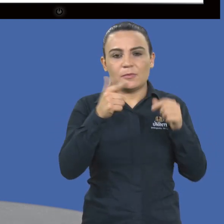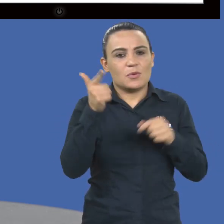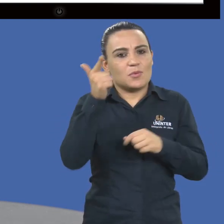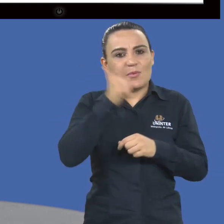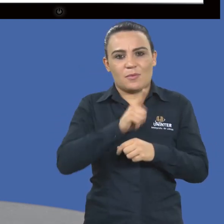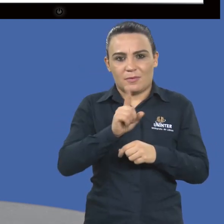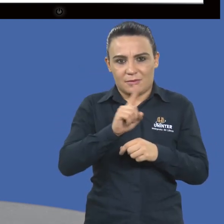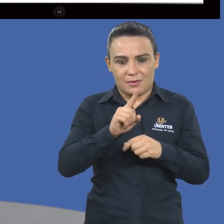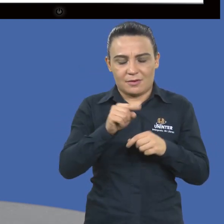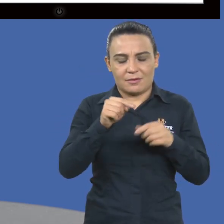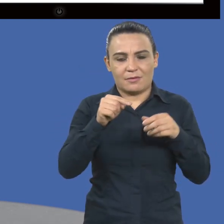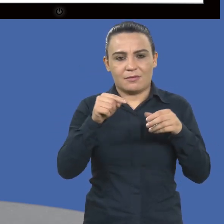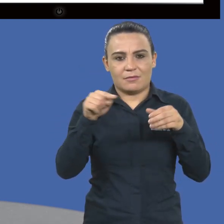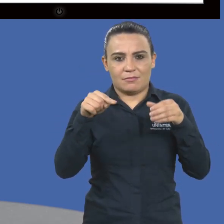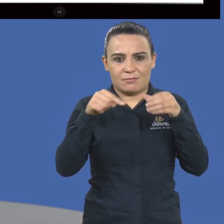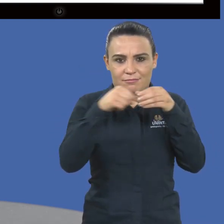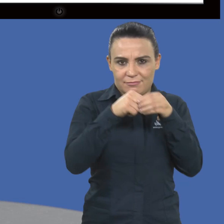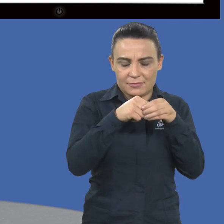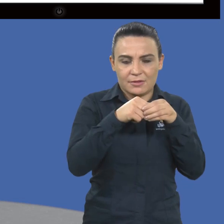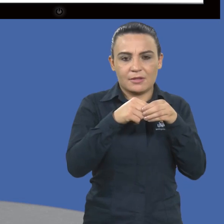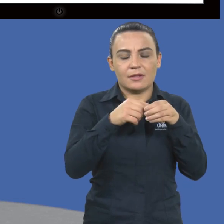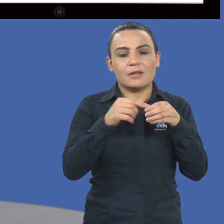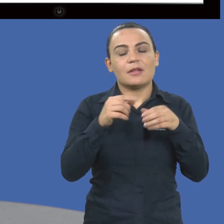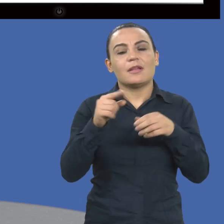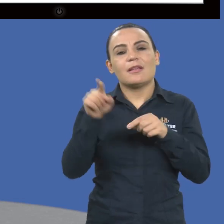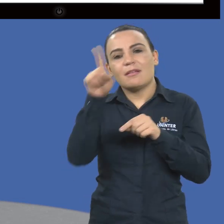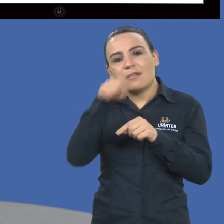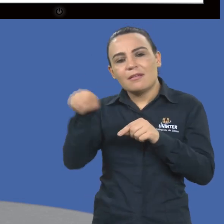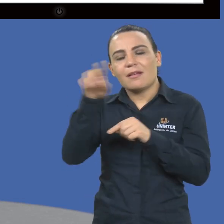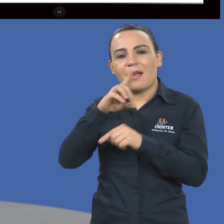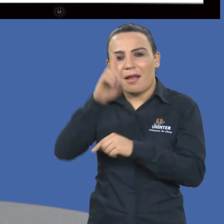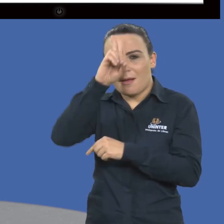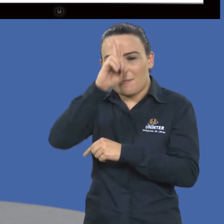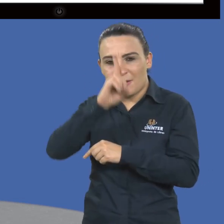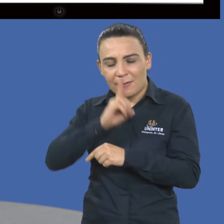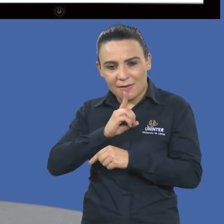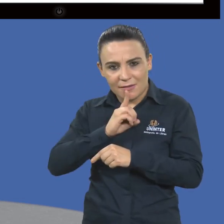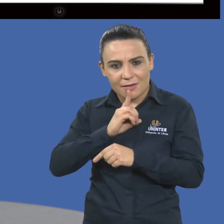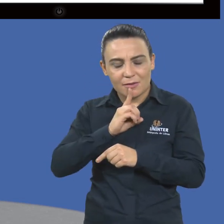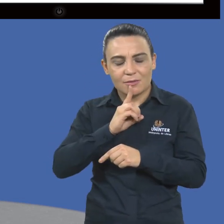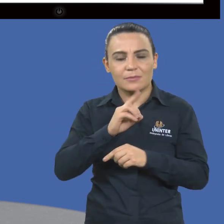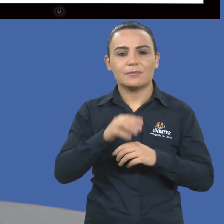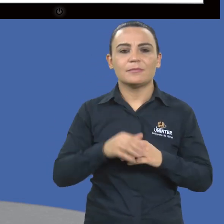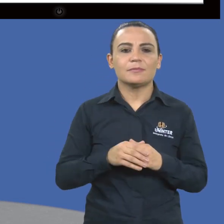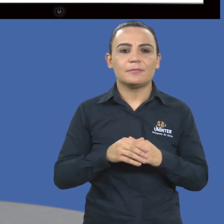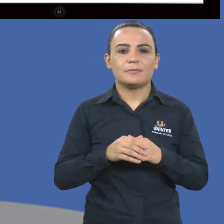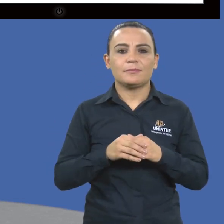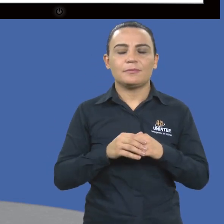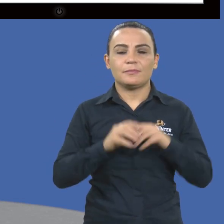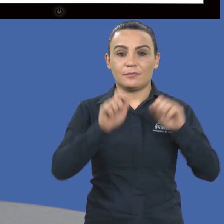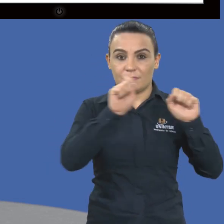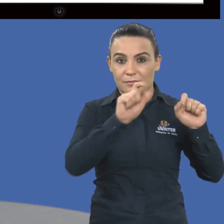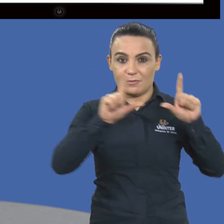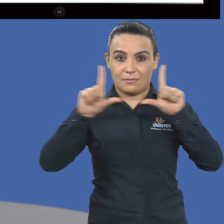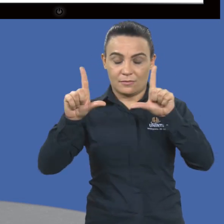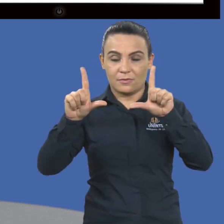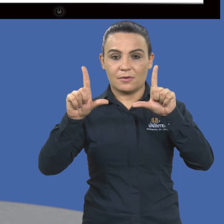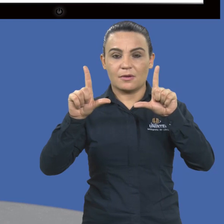ser fertilizado, né? E o gameta em amarelo, que é no